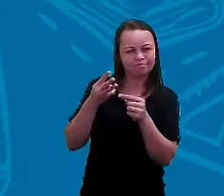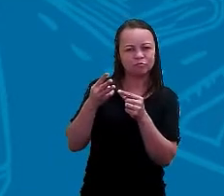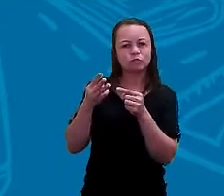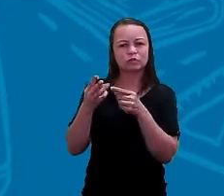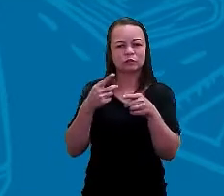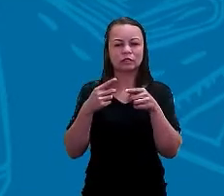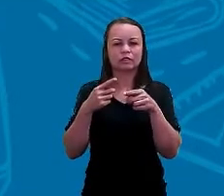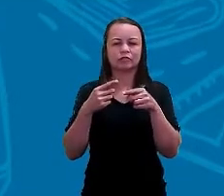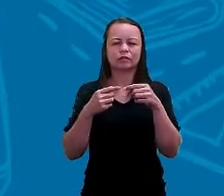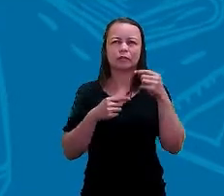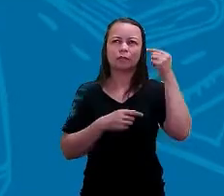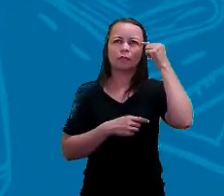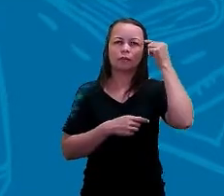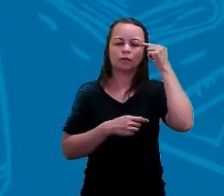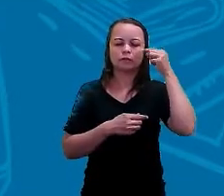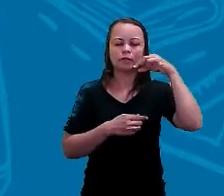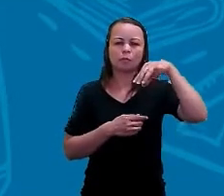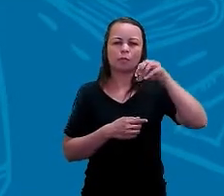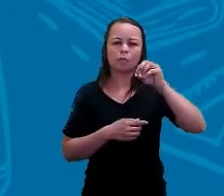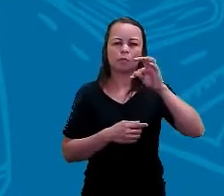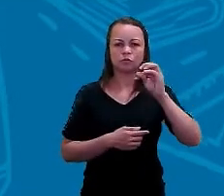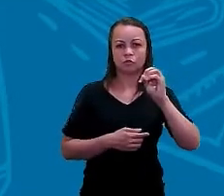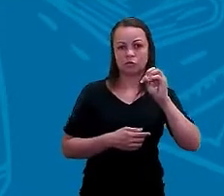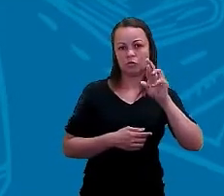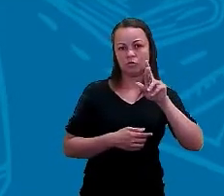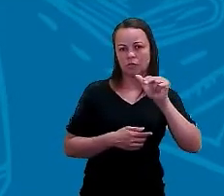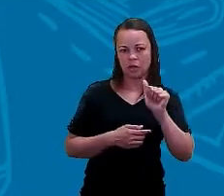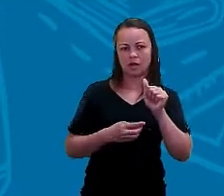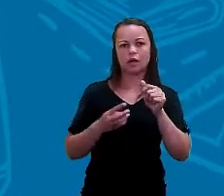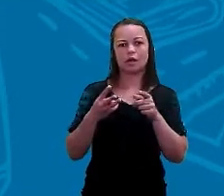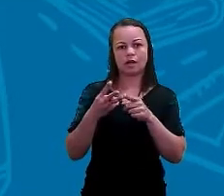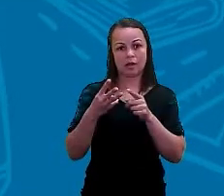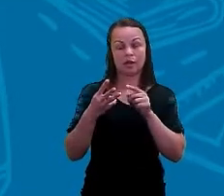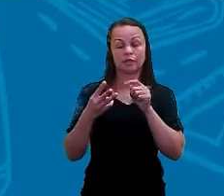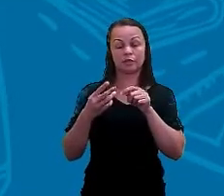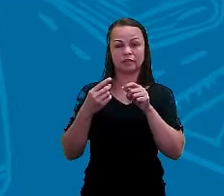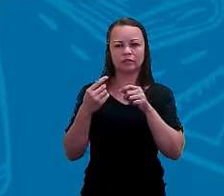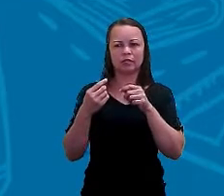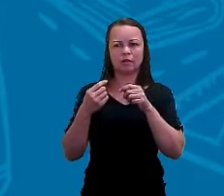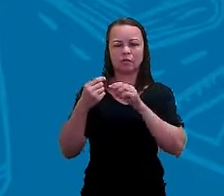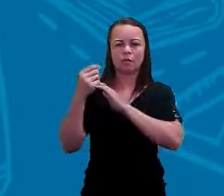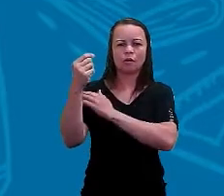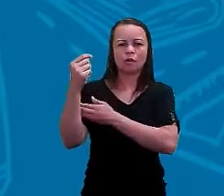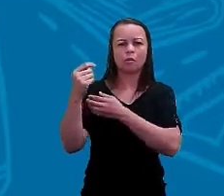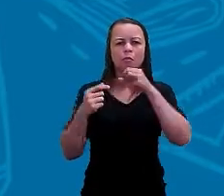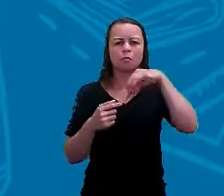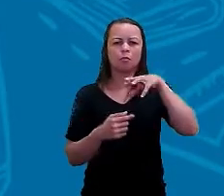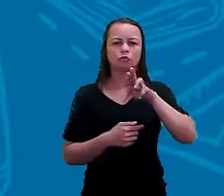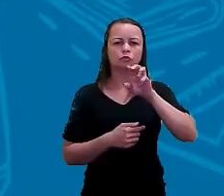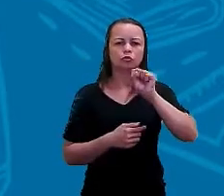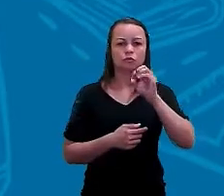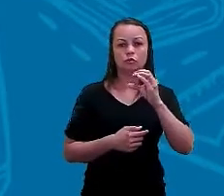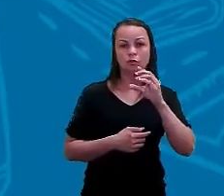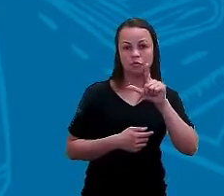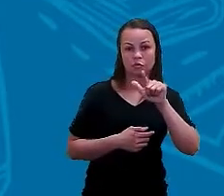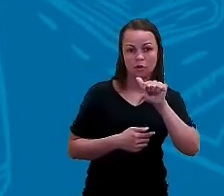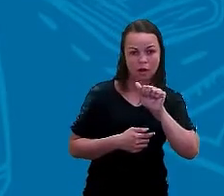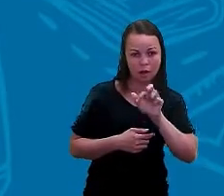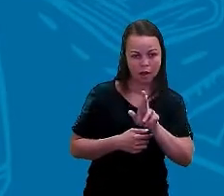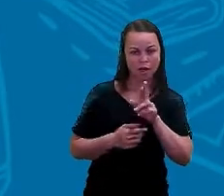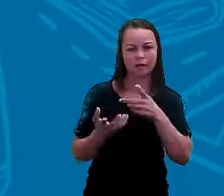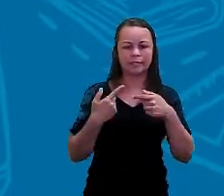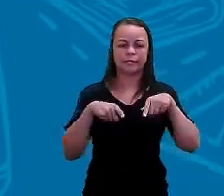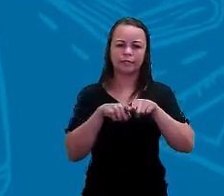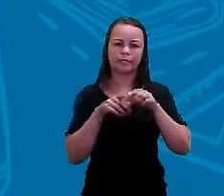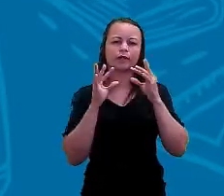vai ser muscular, muitas vezes pela contração, e também por uma secreção de ordem glandular.